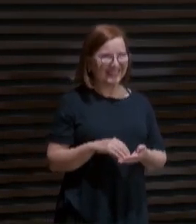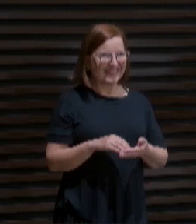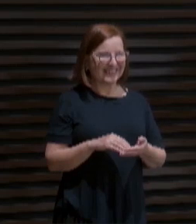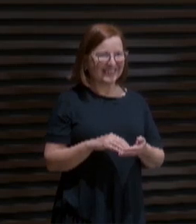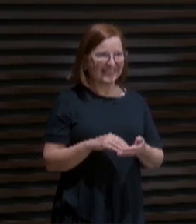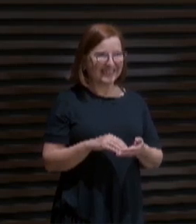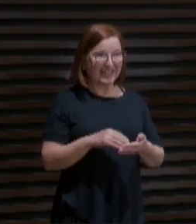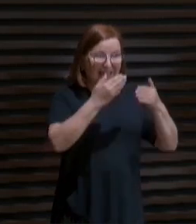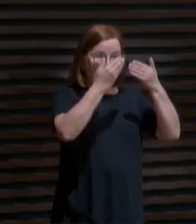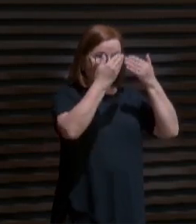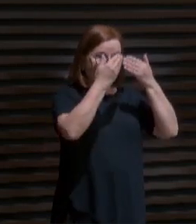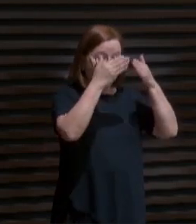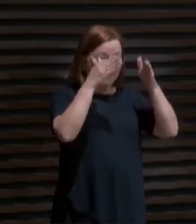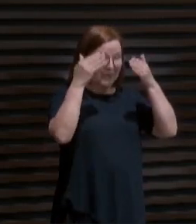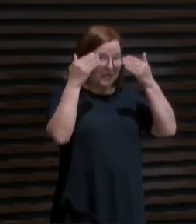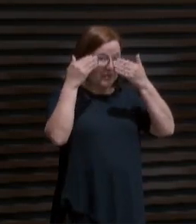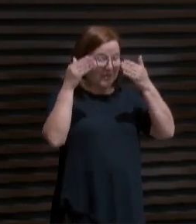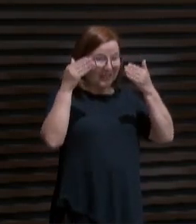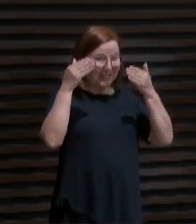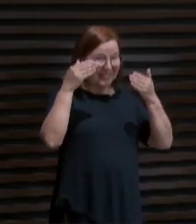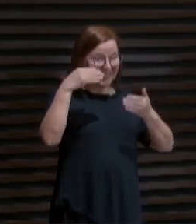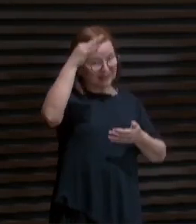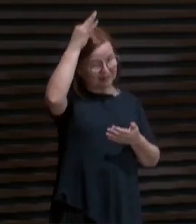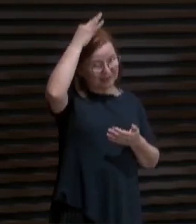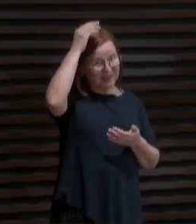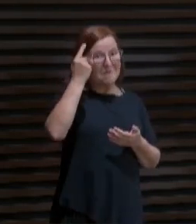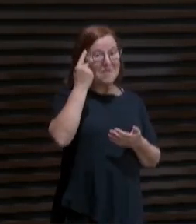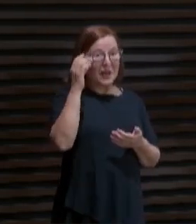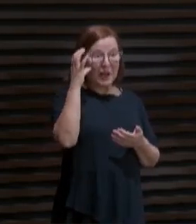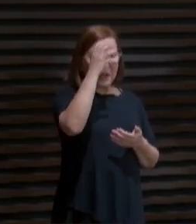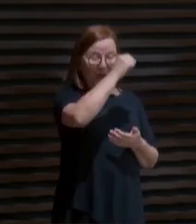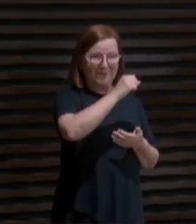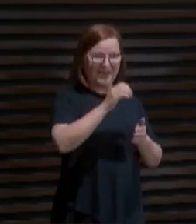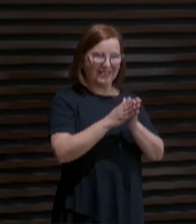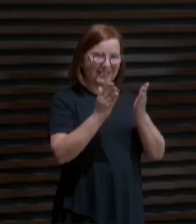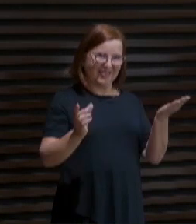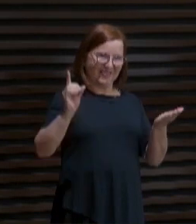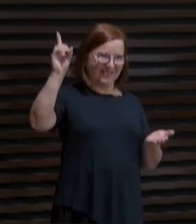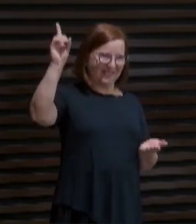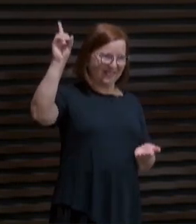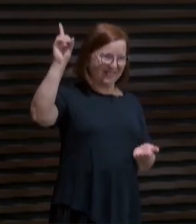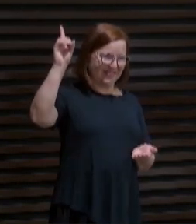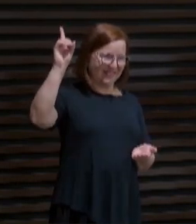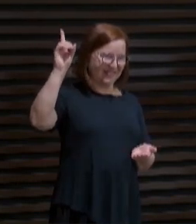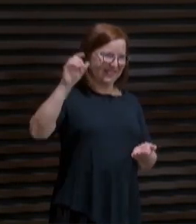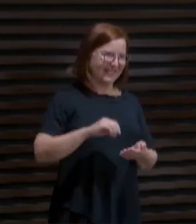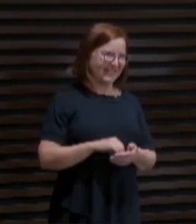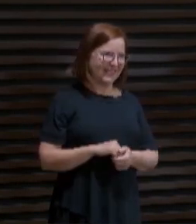lhes abriu o entendimento para compreenderem as Escrituras.